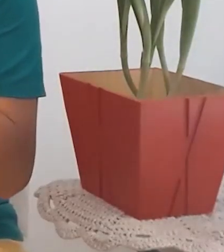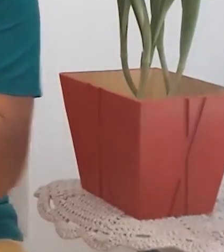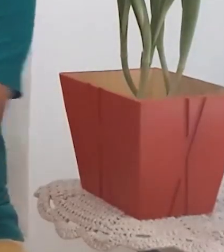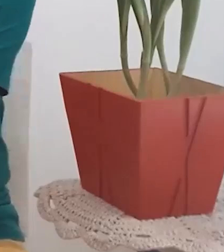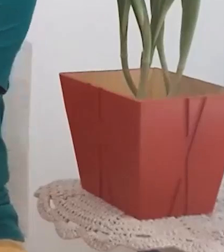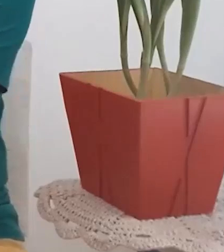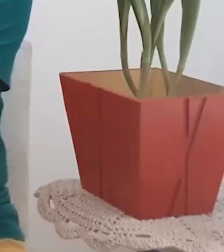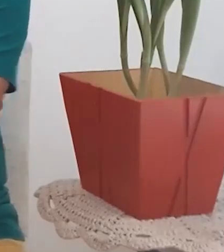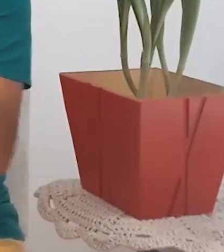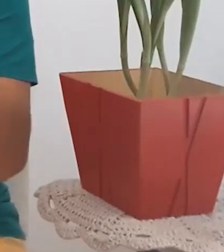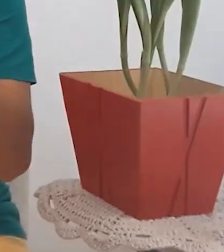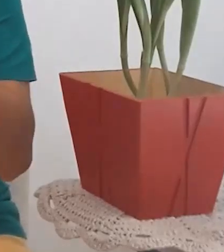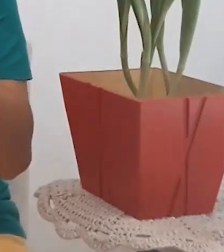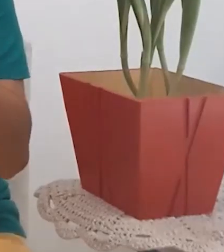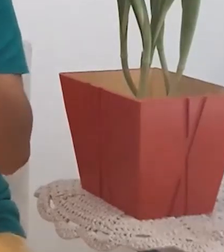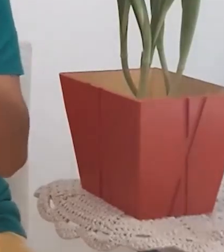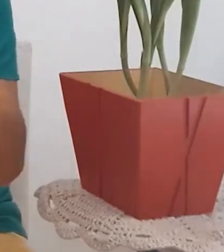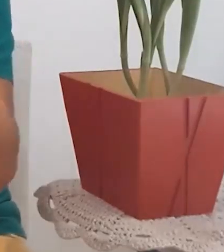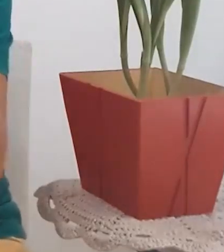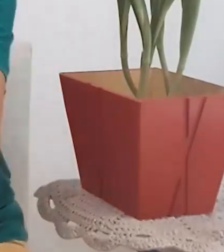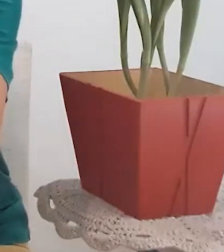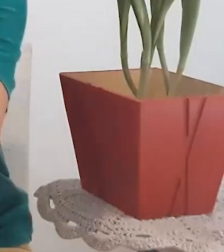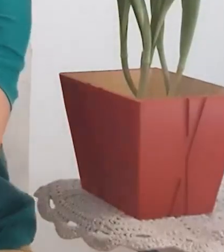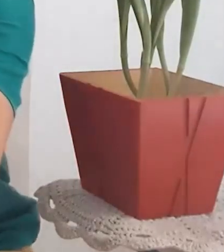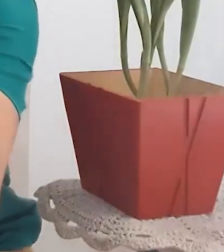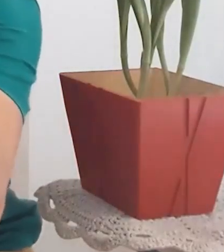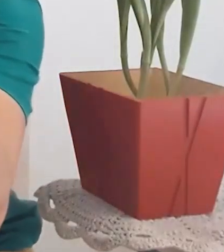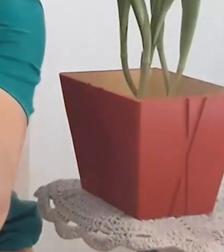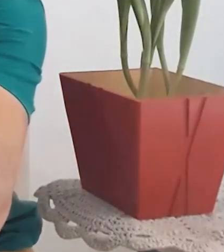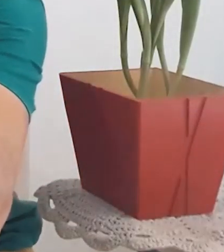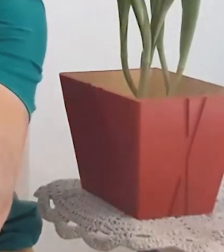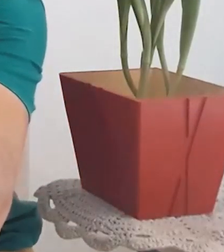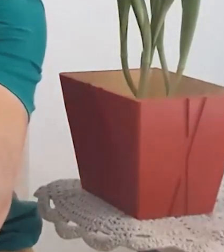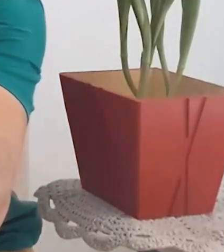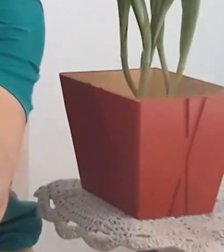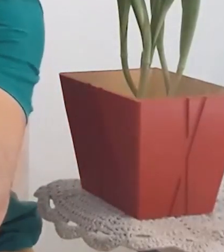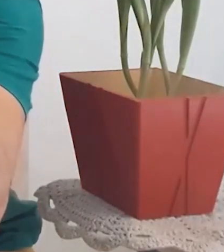É seu, né? Vejam.